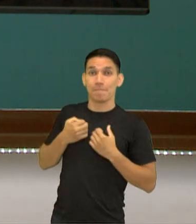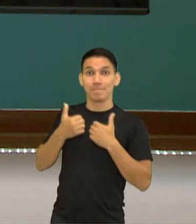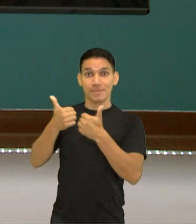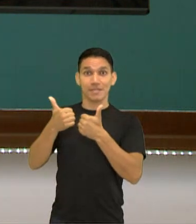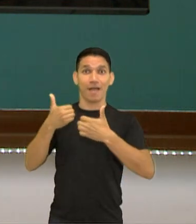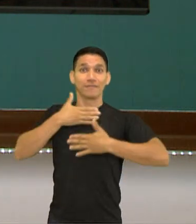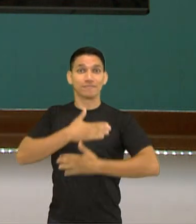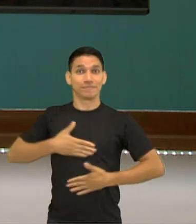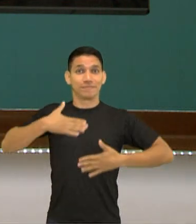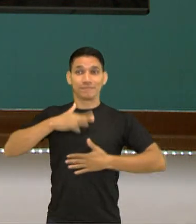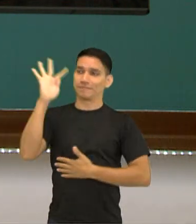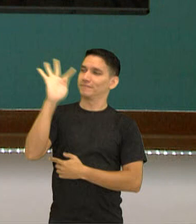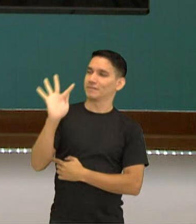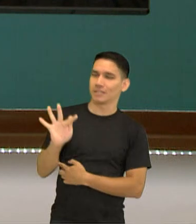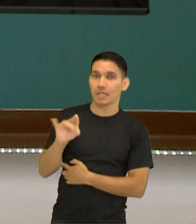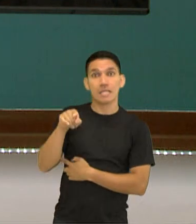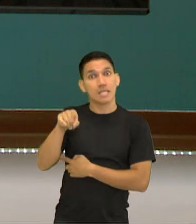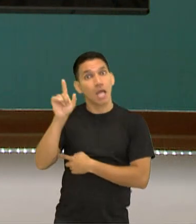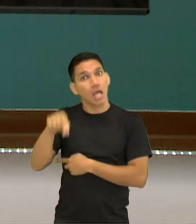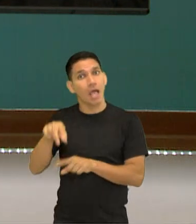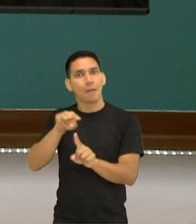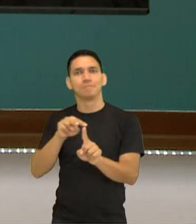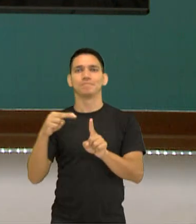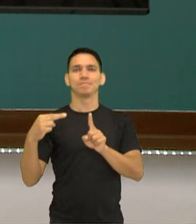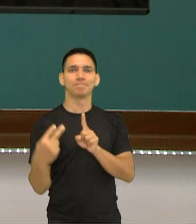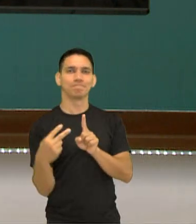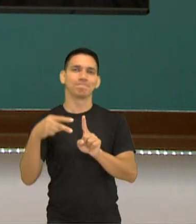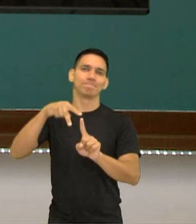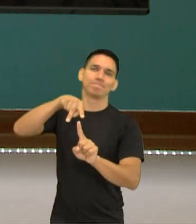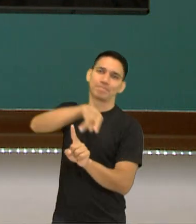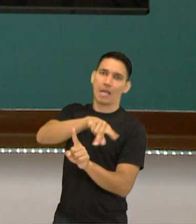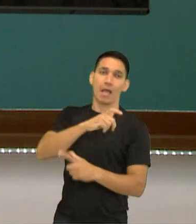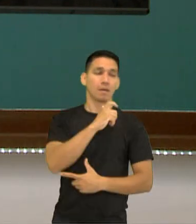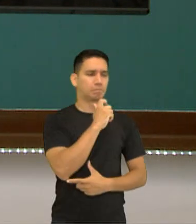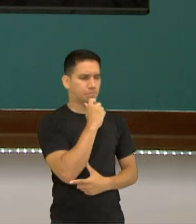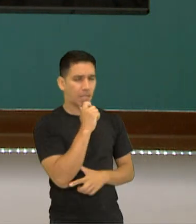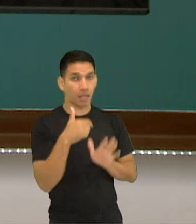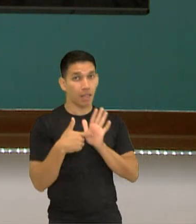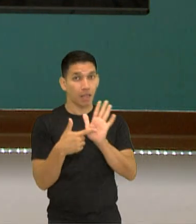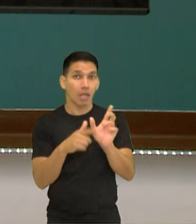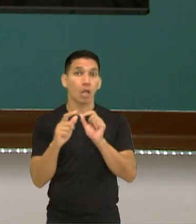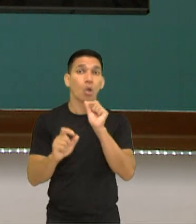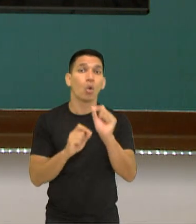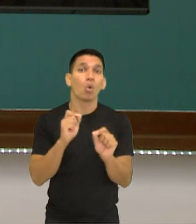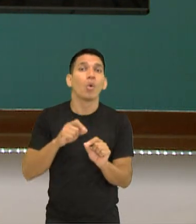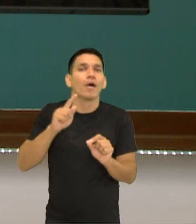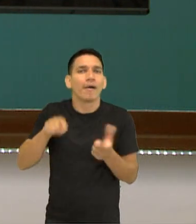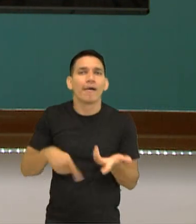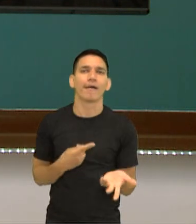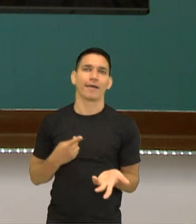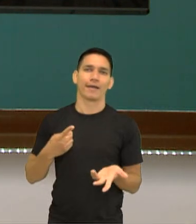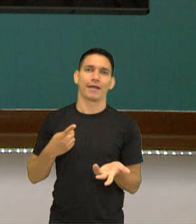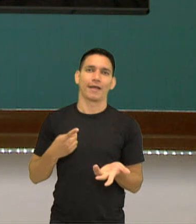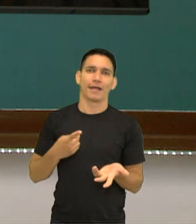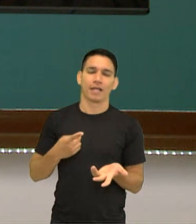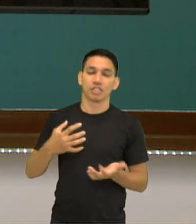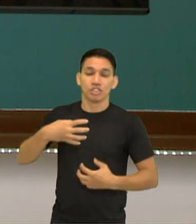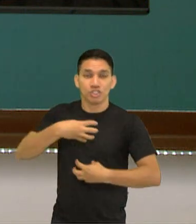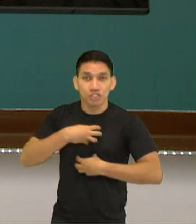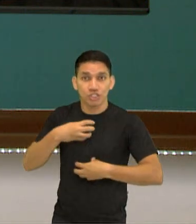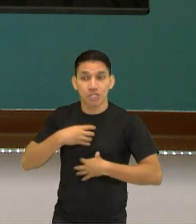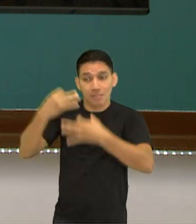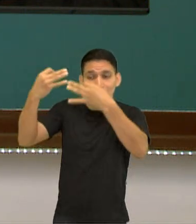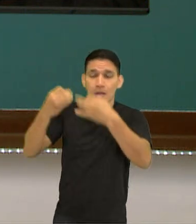felicidade. Então, isso aí é mais uma perspectiva que Platão nos coloca do que seria uma forma ideal de